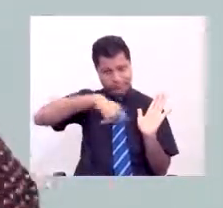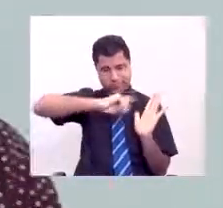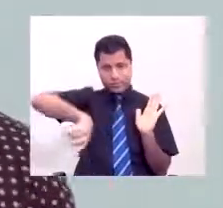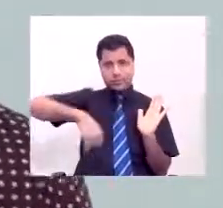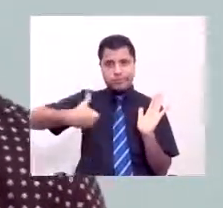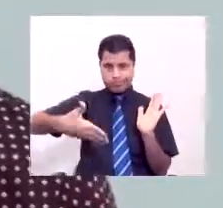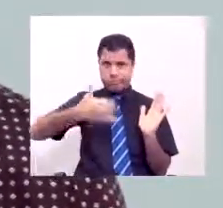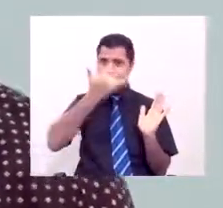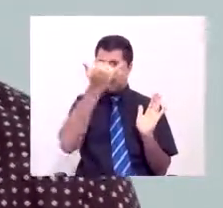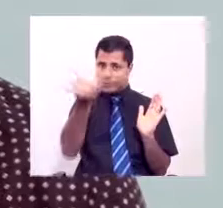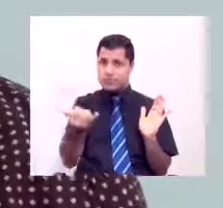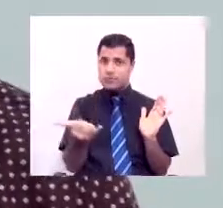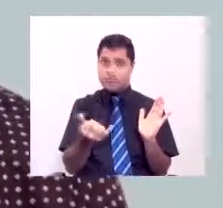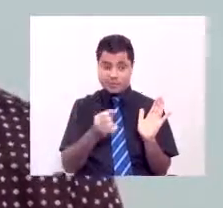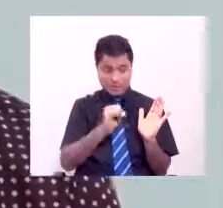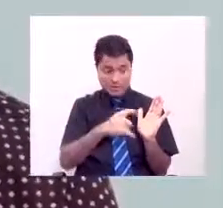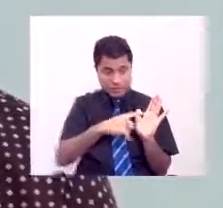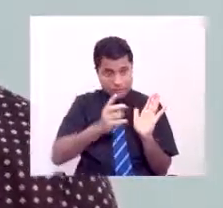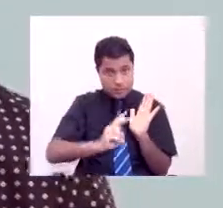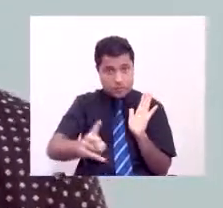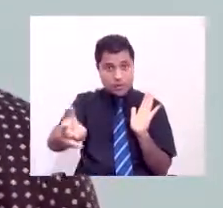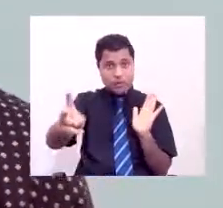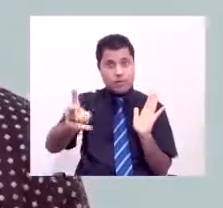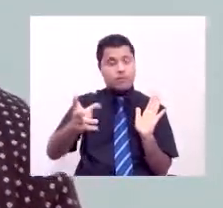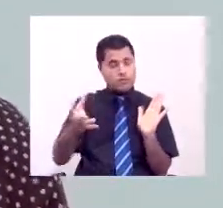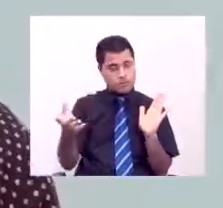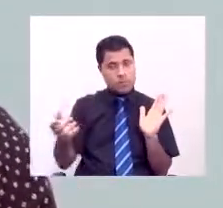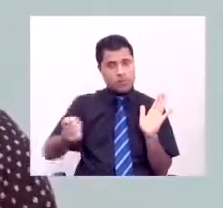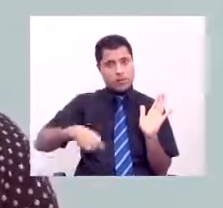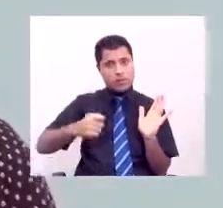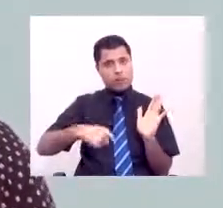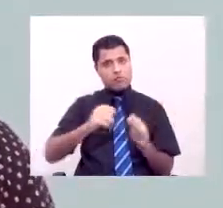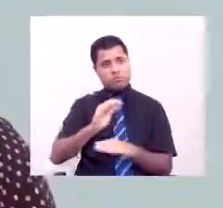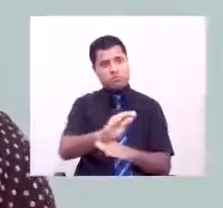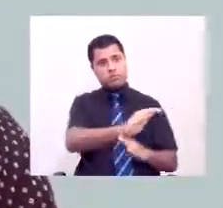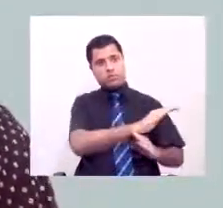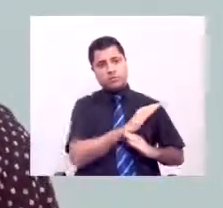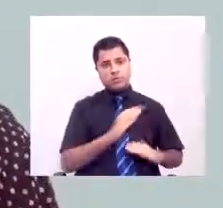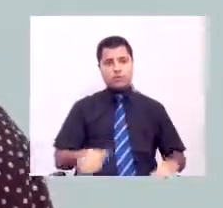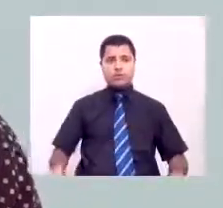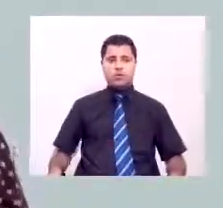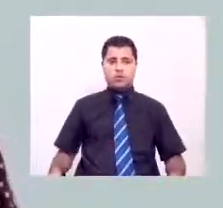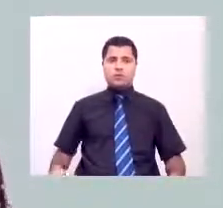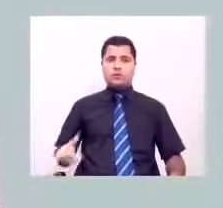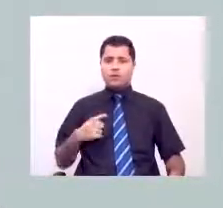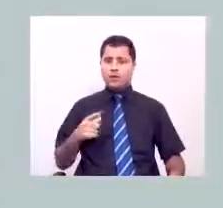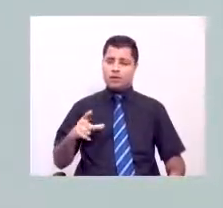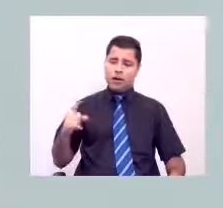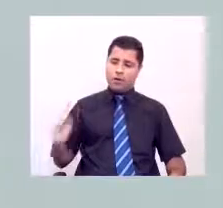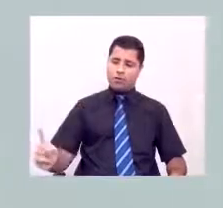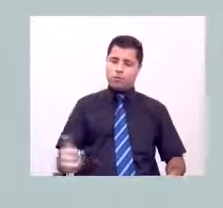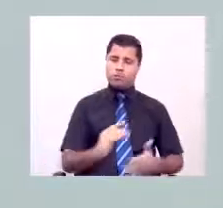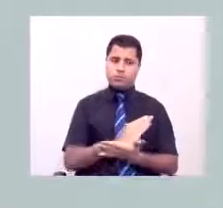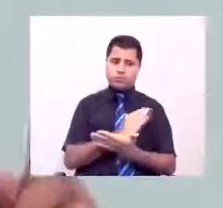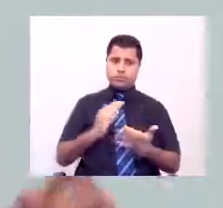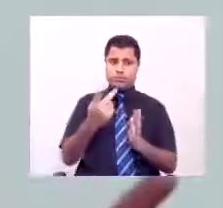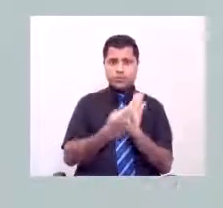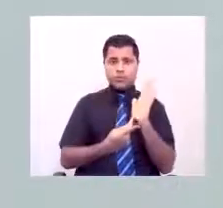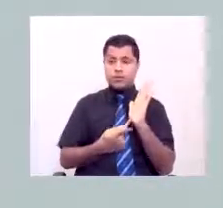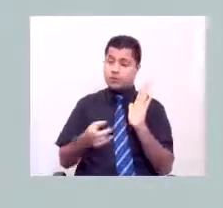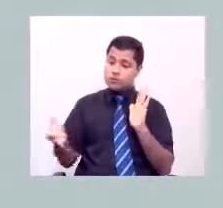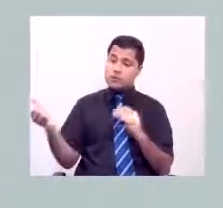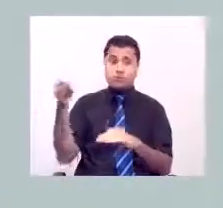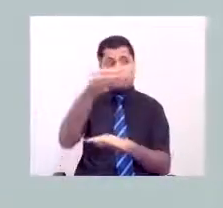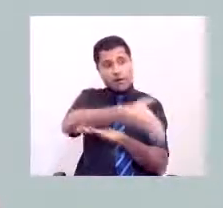nosso papel de fiscalizador, passemos a ir todos os dias, vereador Lamé, que assina esse projeto junto comigo, no aeroporto lá, para